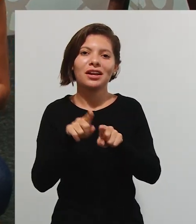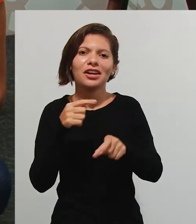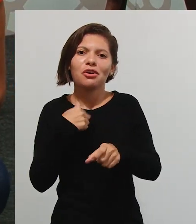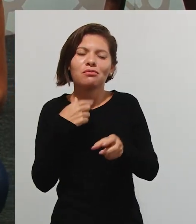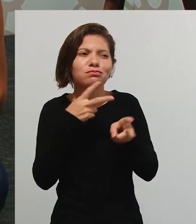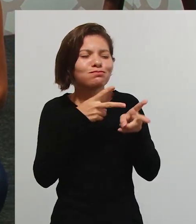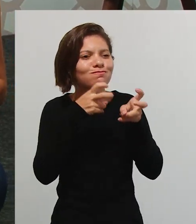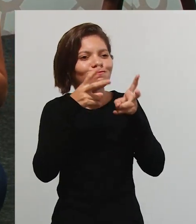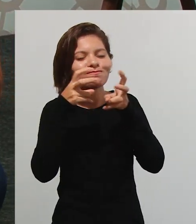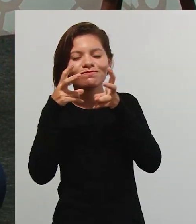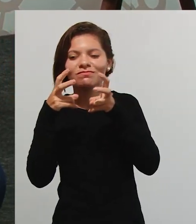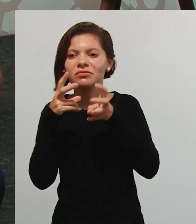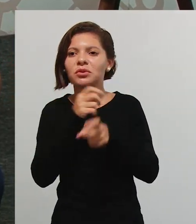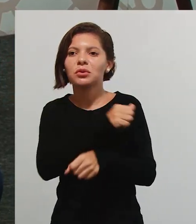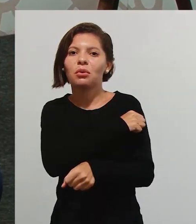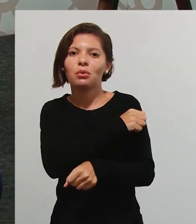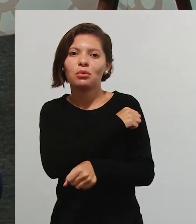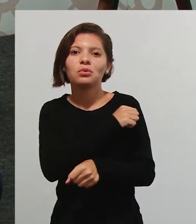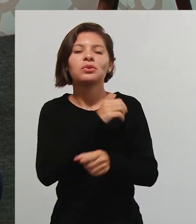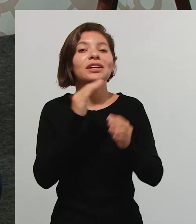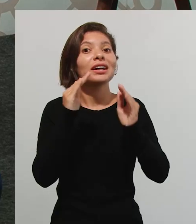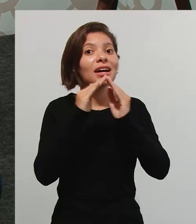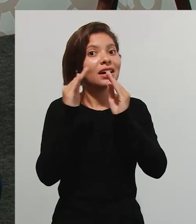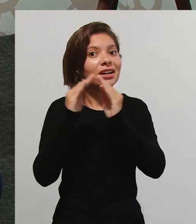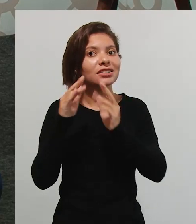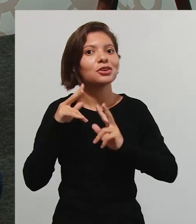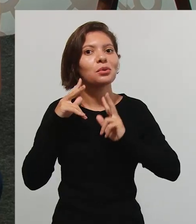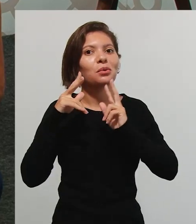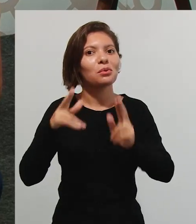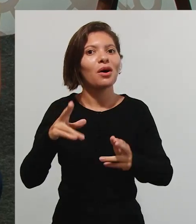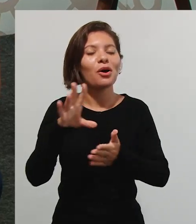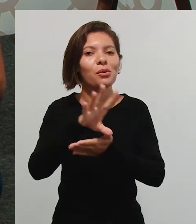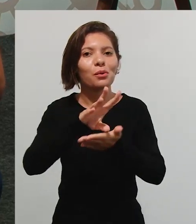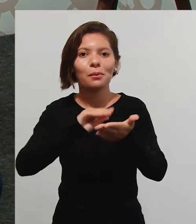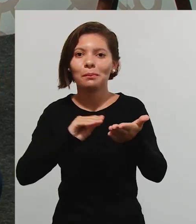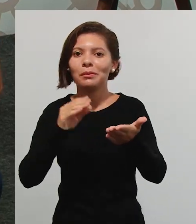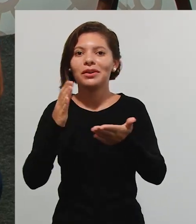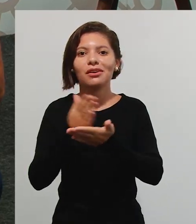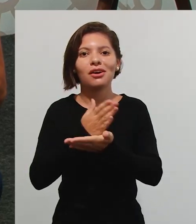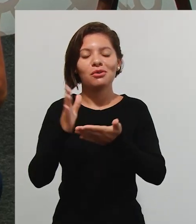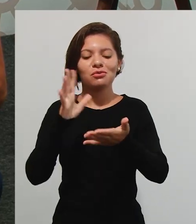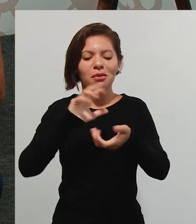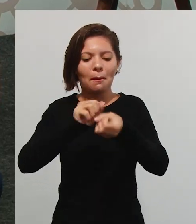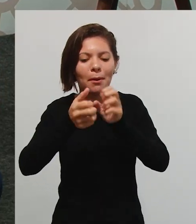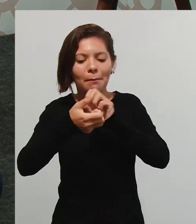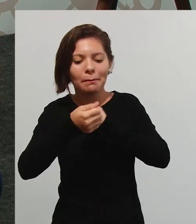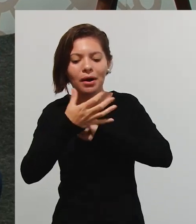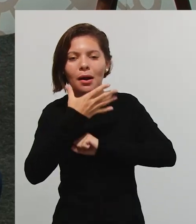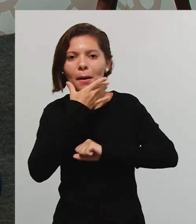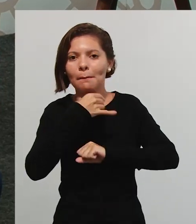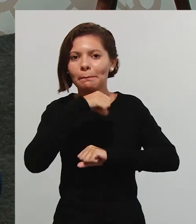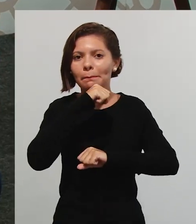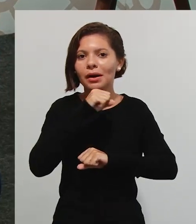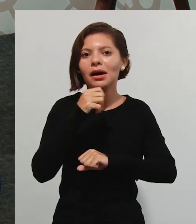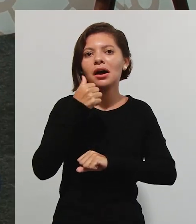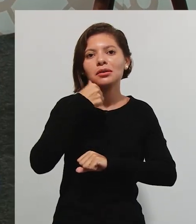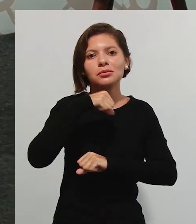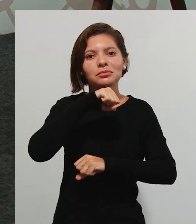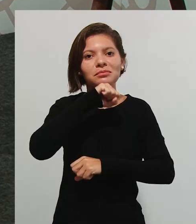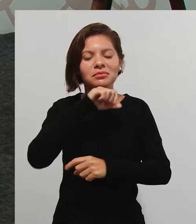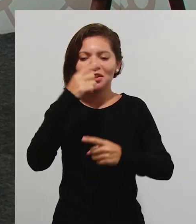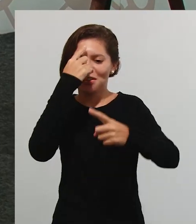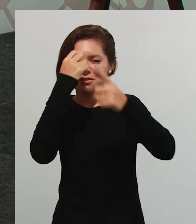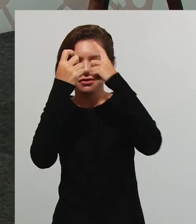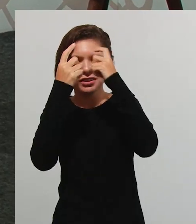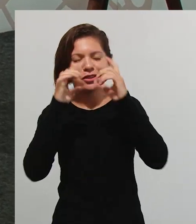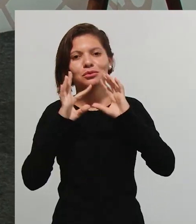da criança, da realidade que ela tem em casa. Muitos eles fazem o pai, mãe, né? Eles inventam de